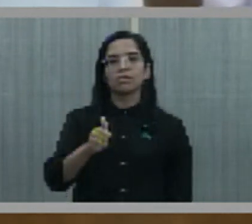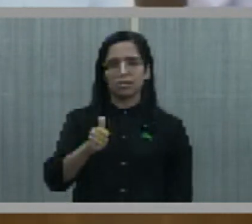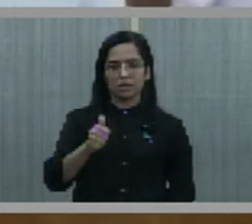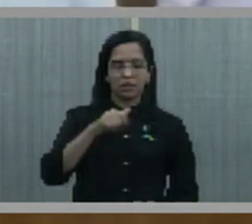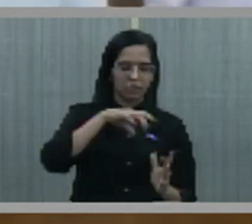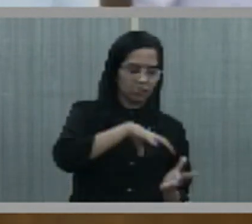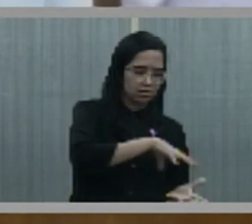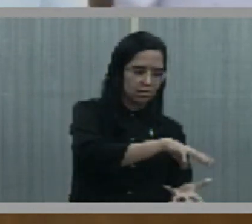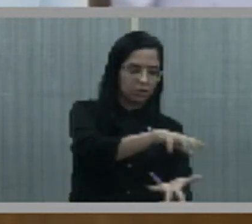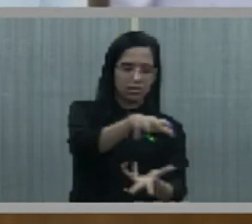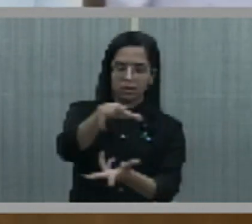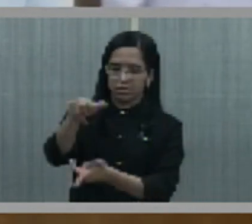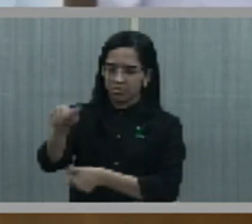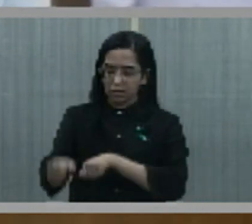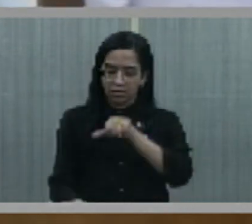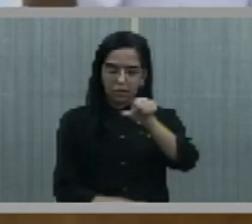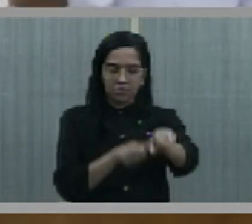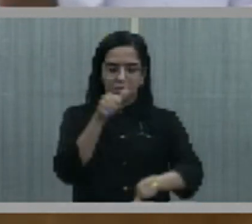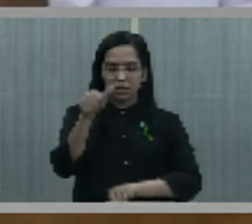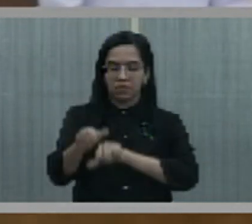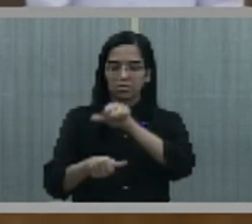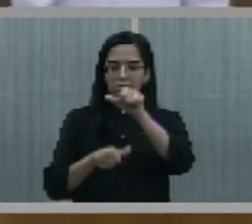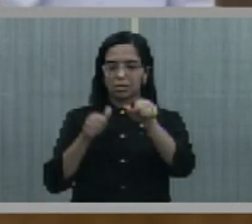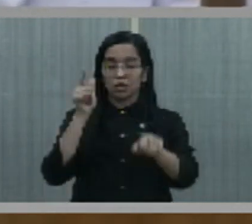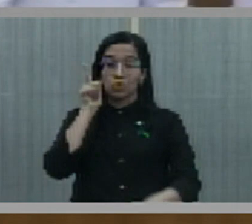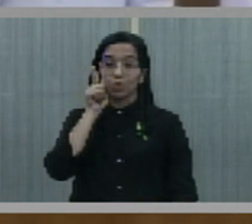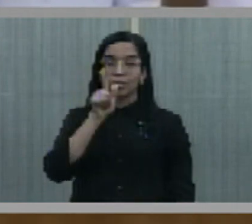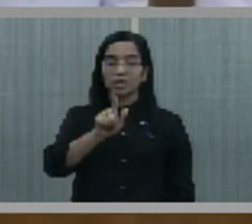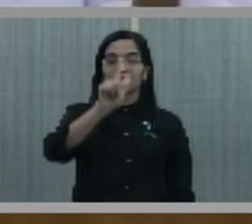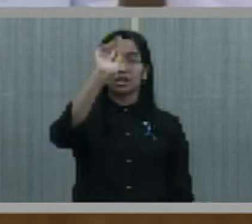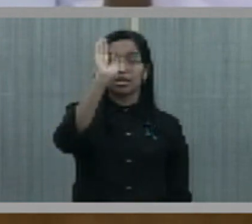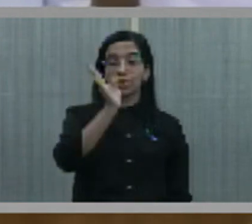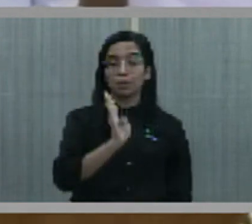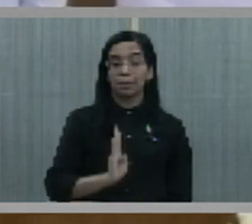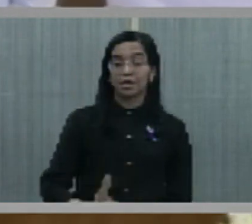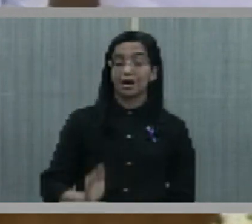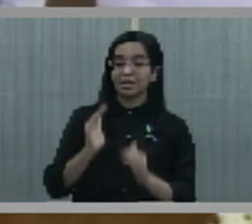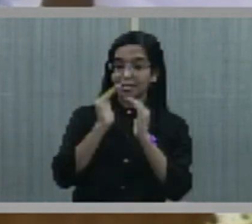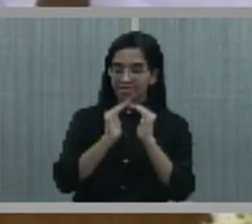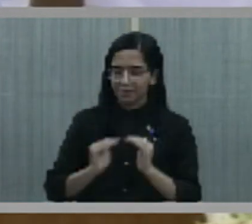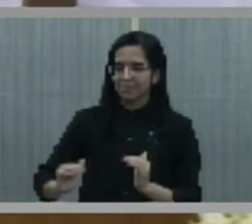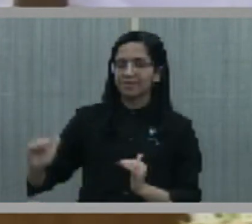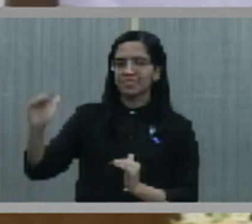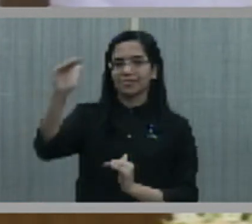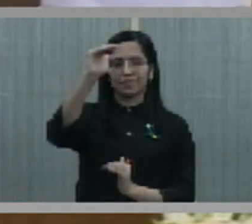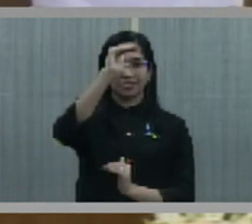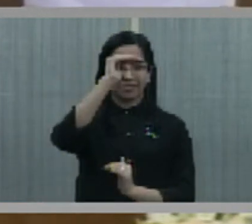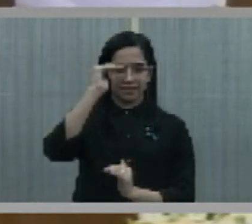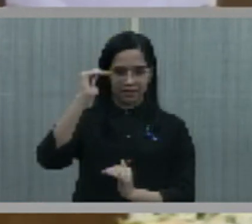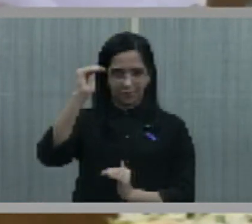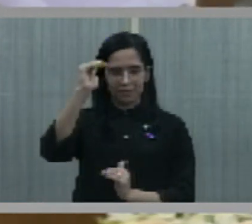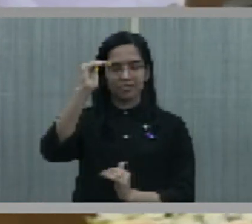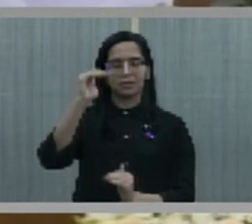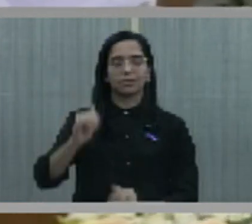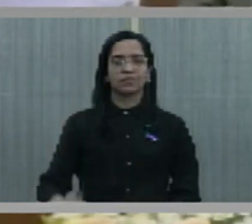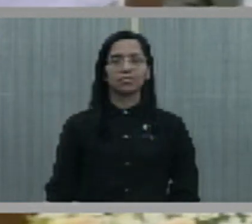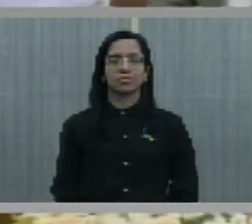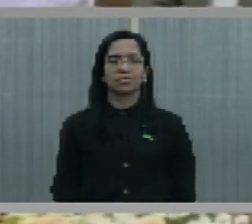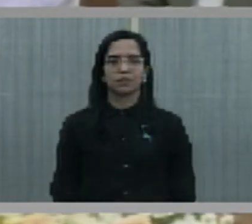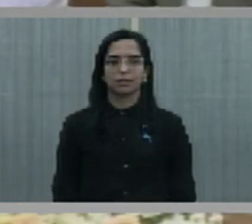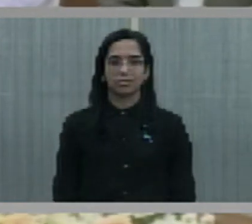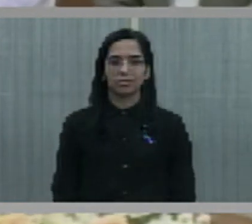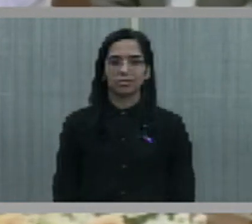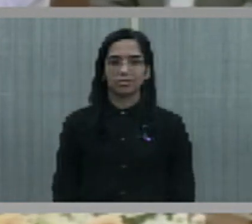melhor, para que no concerto do mundo o Brasil seja